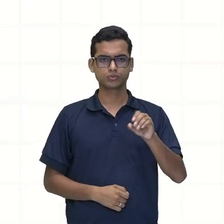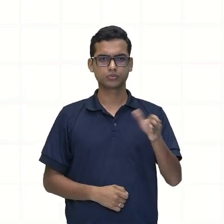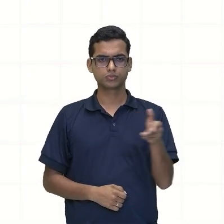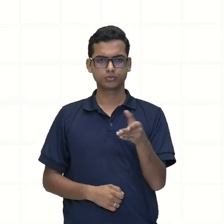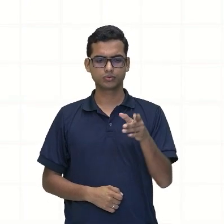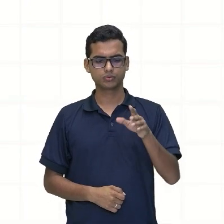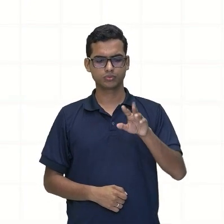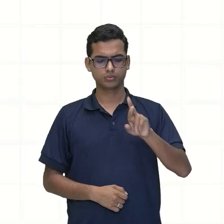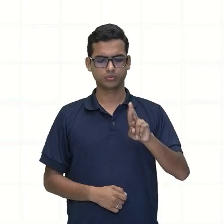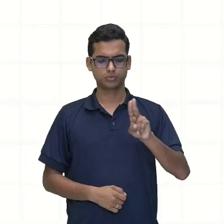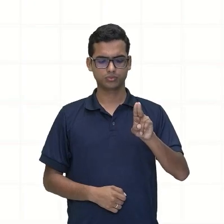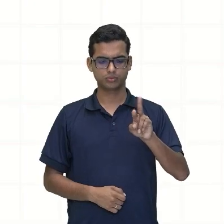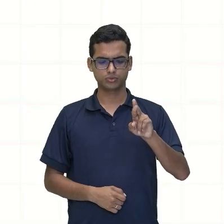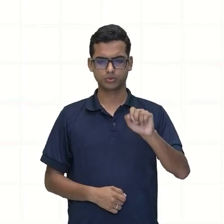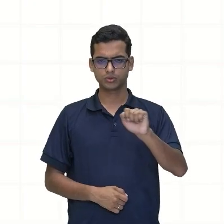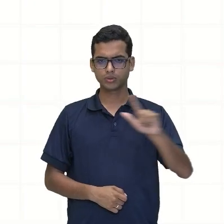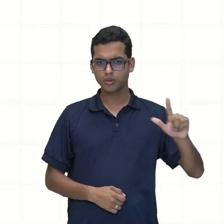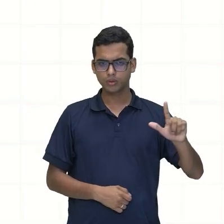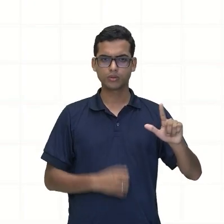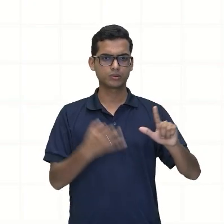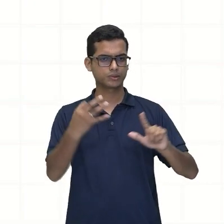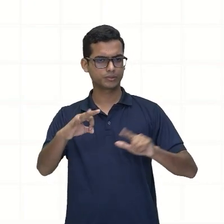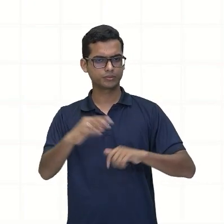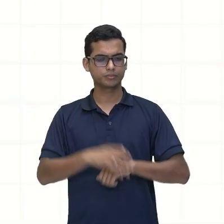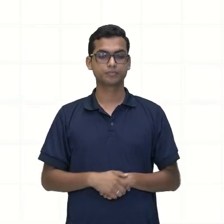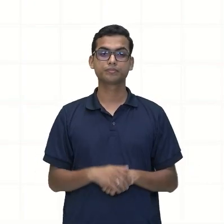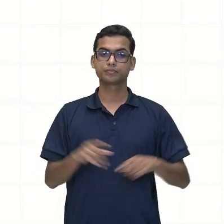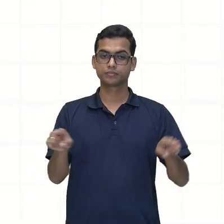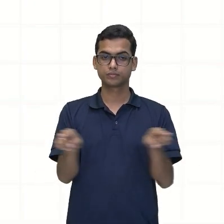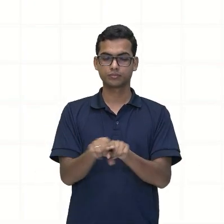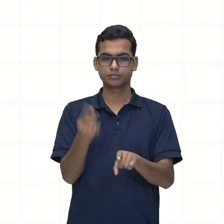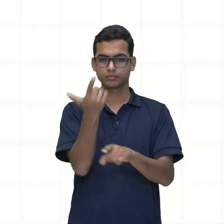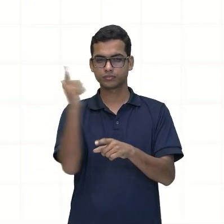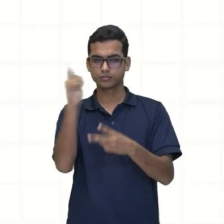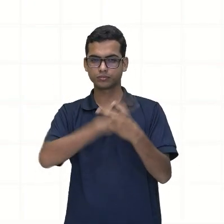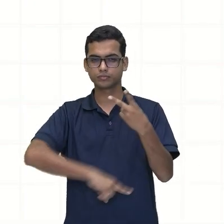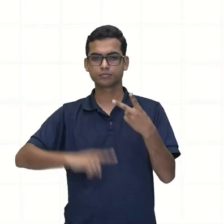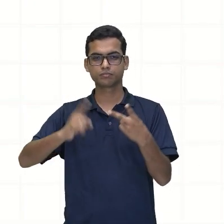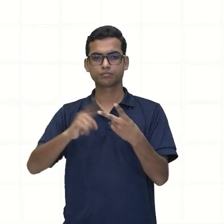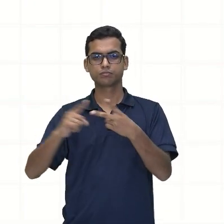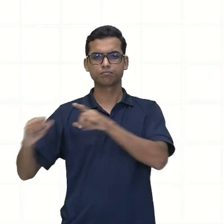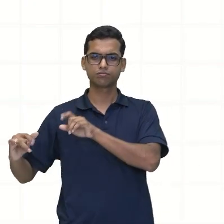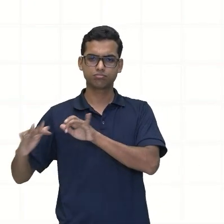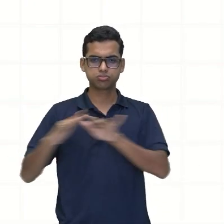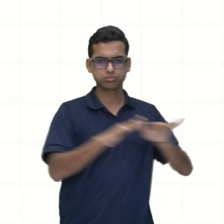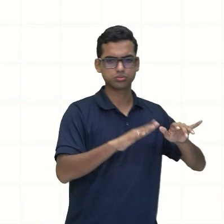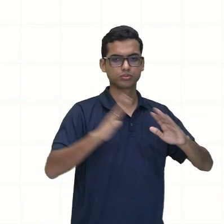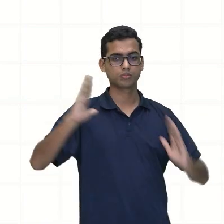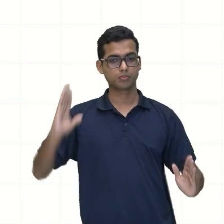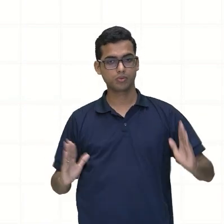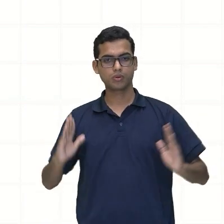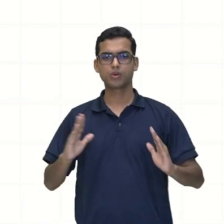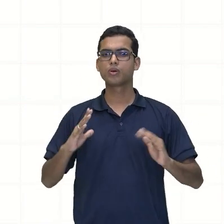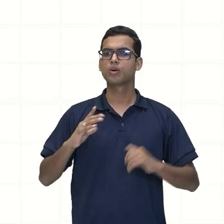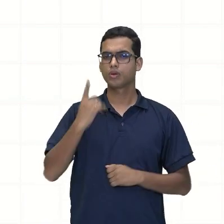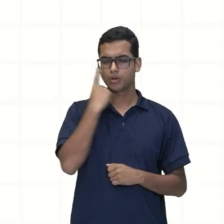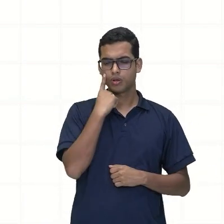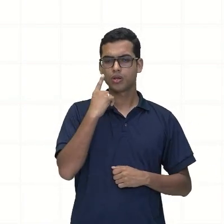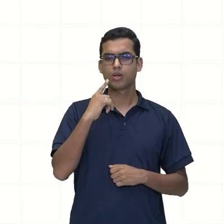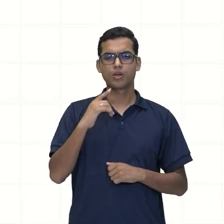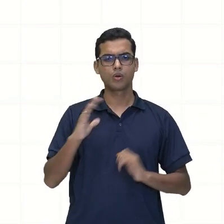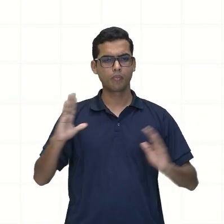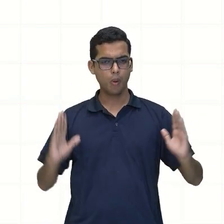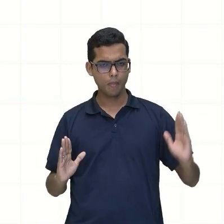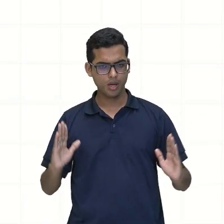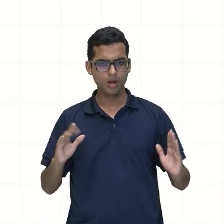campo-cidade. As migrações temporárias, aqui a gente vai observar esse movimento, né, esse deslocamento